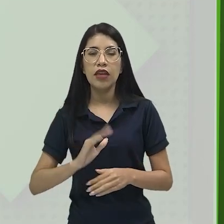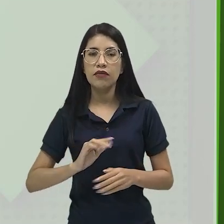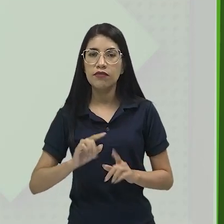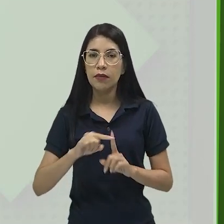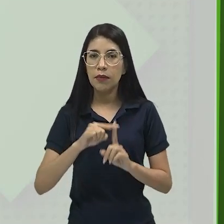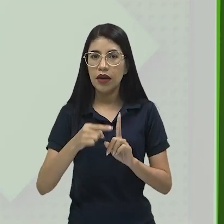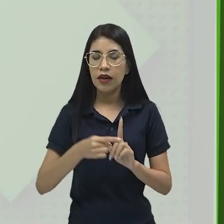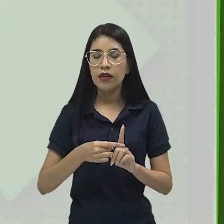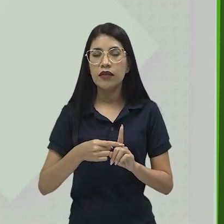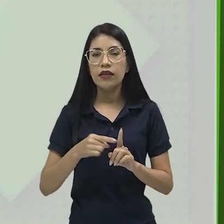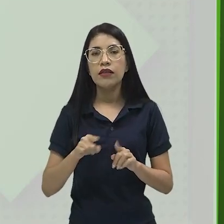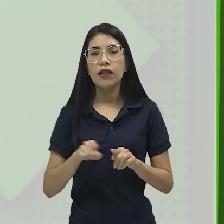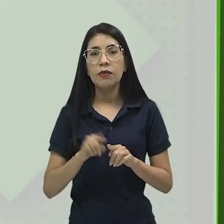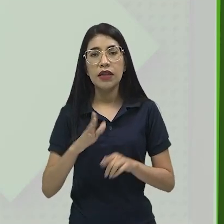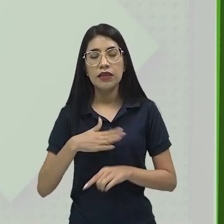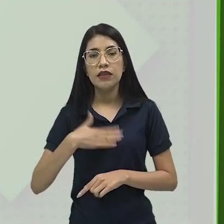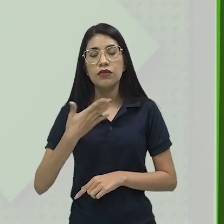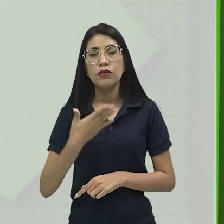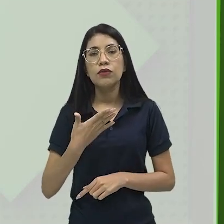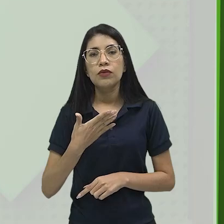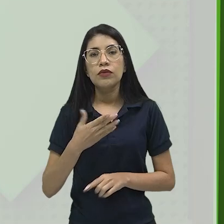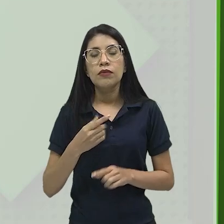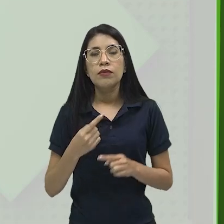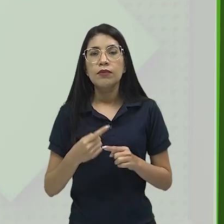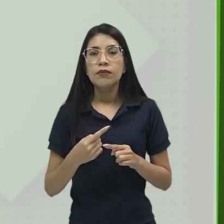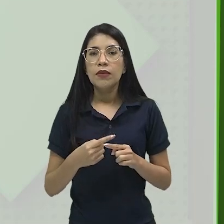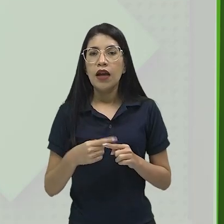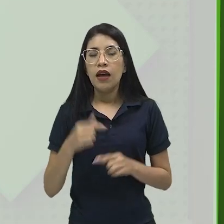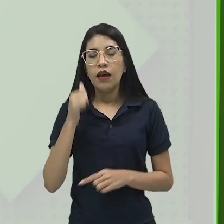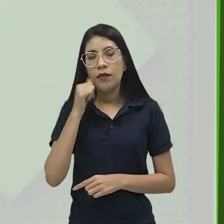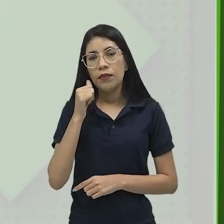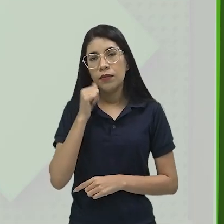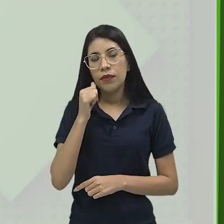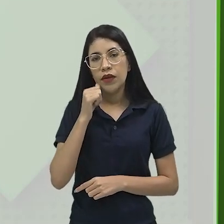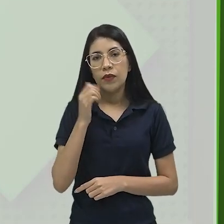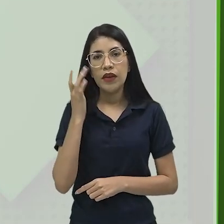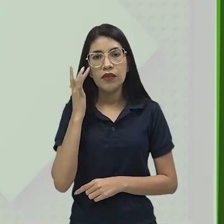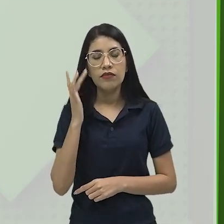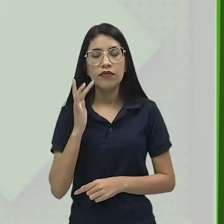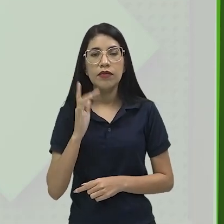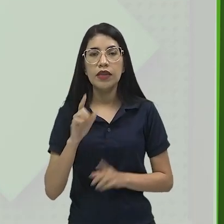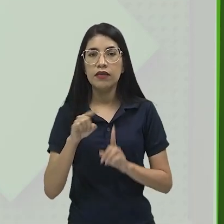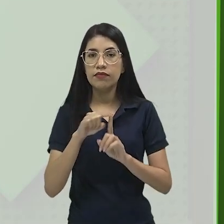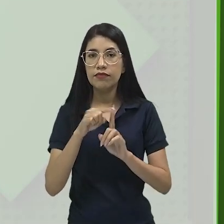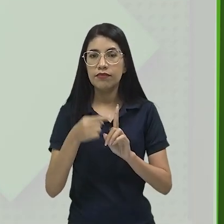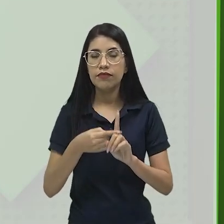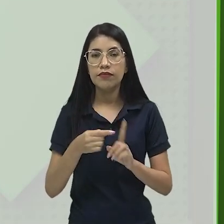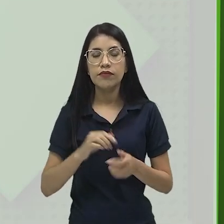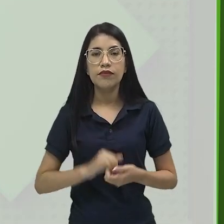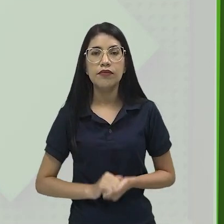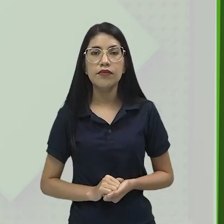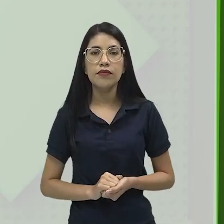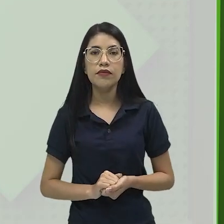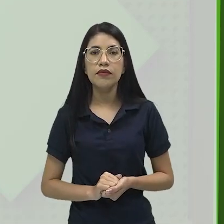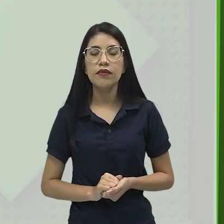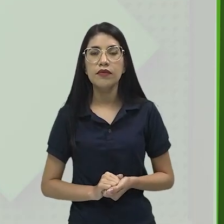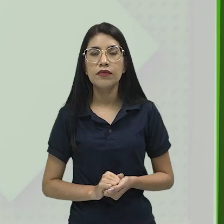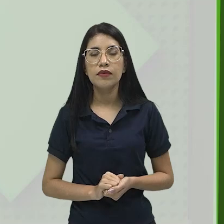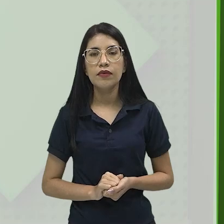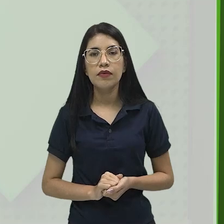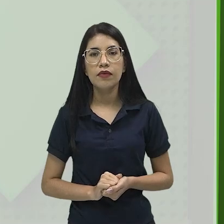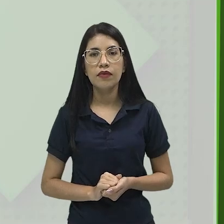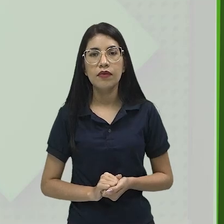surpreendendo aí essa mãe, né, essa mãe que foi pega desprevenida, né? Isso são